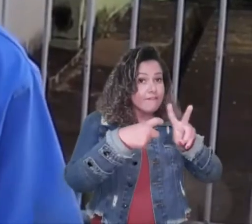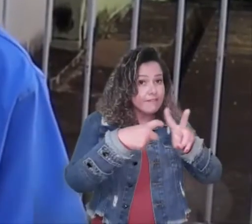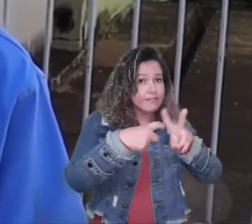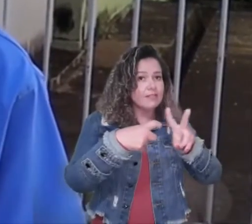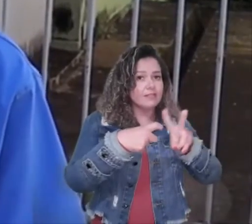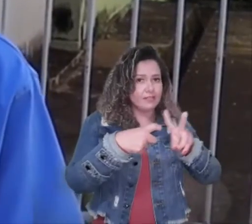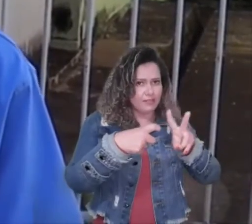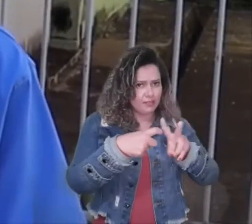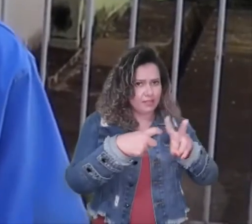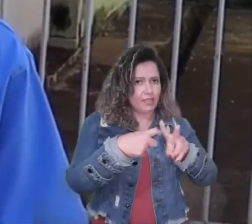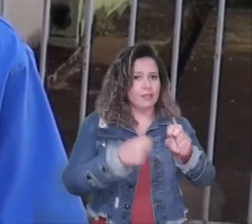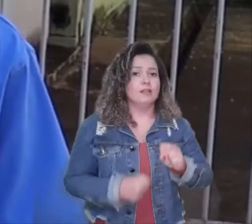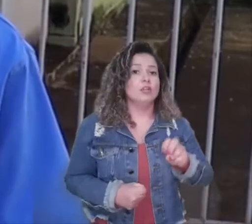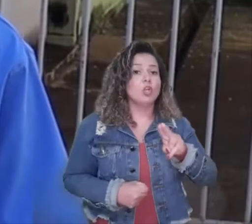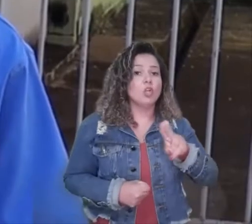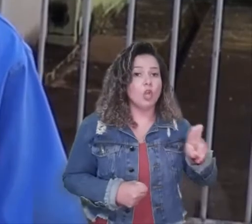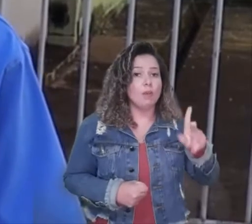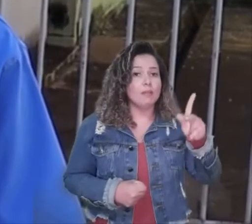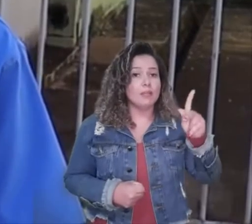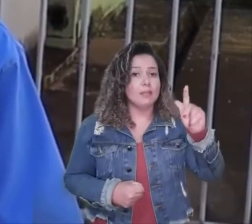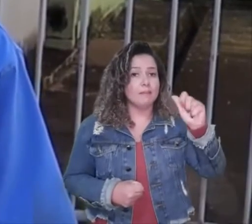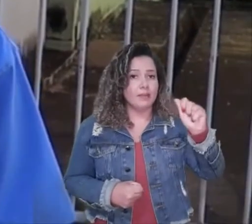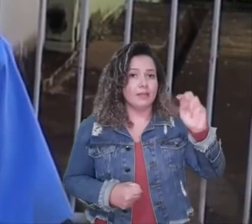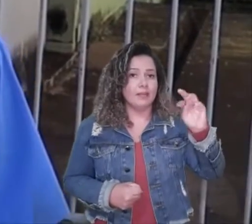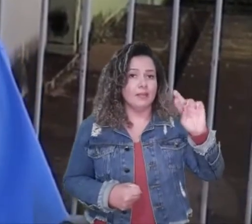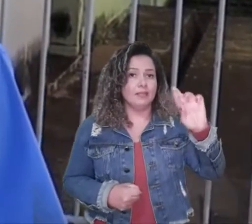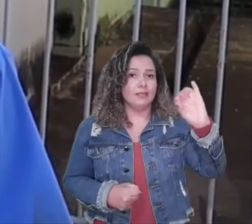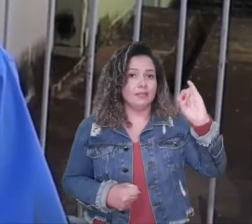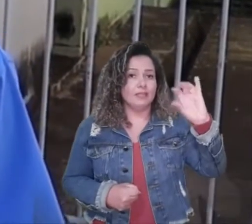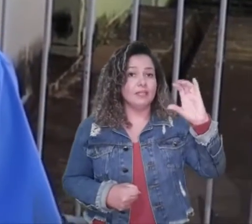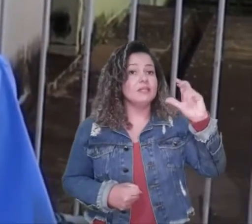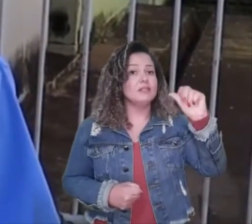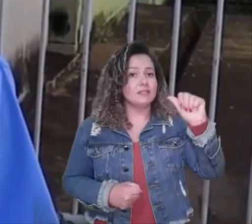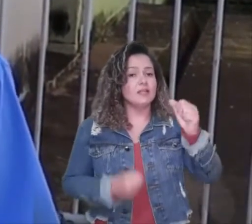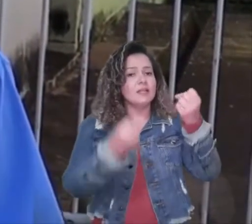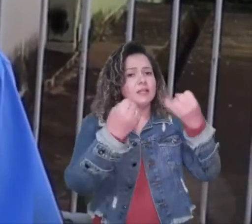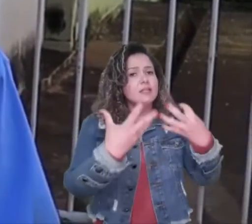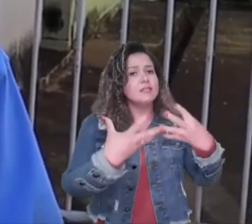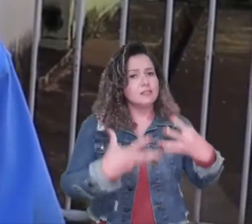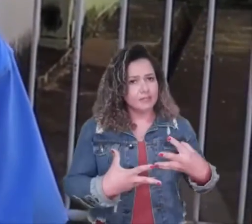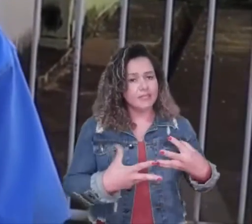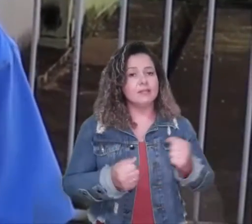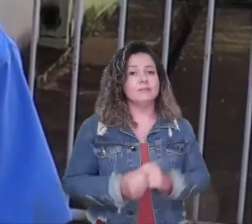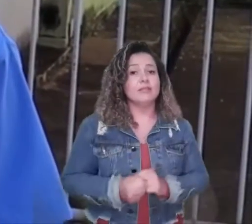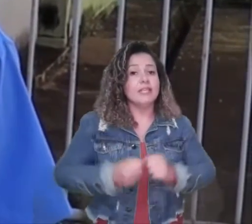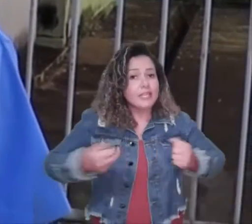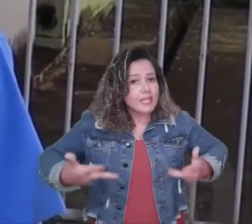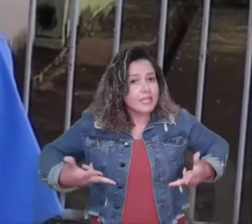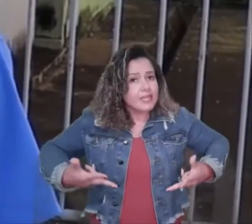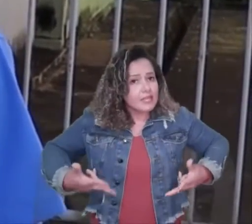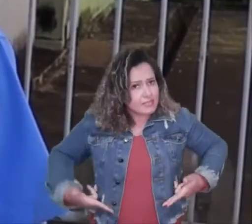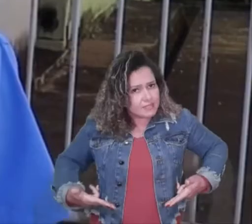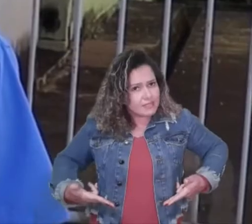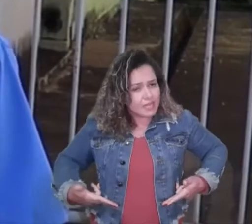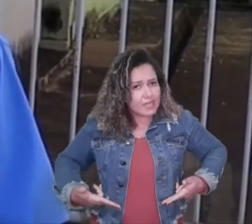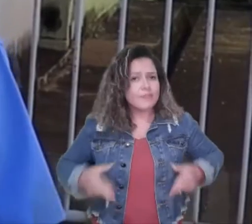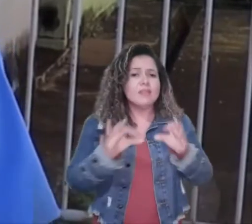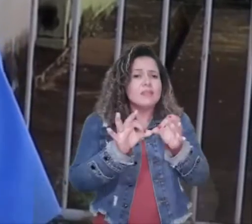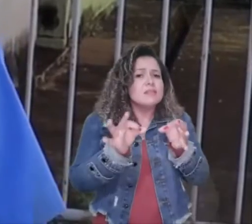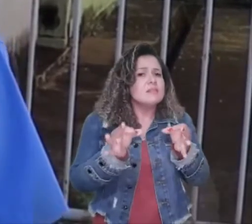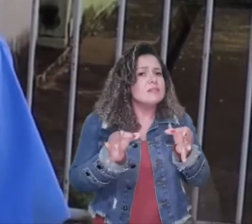veterinária Patrícia Silveira, coordenadora do CCZ, a técnica utilizada para a castração é chamada minimamente